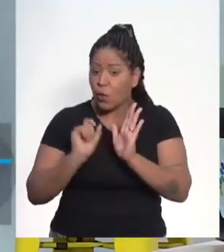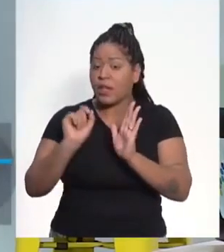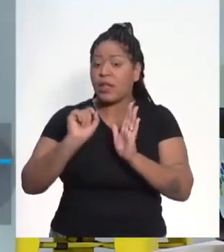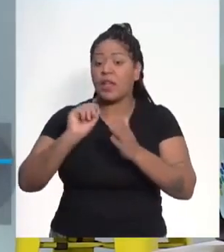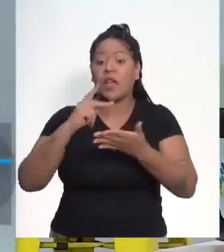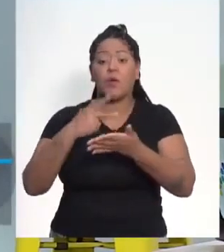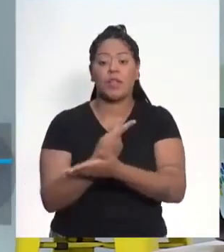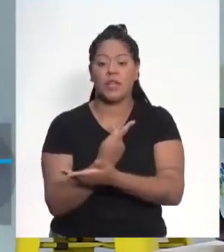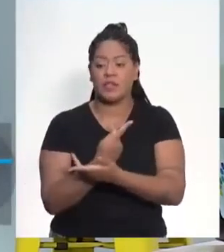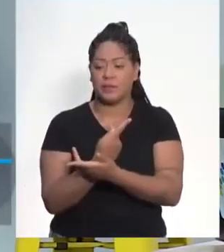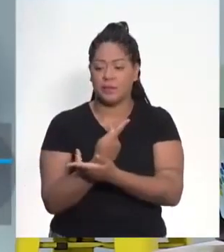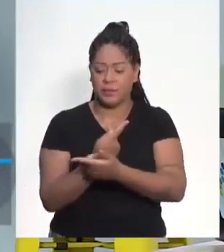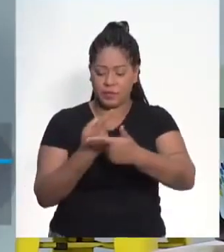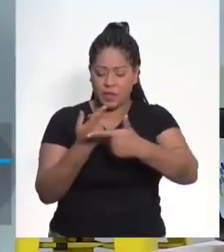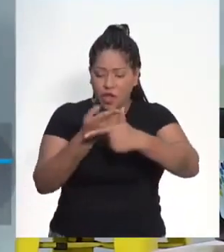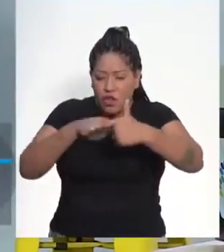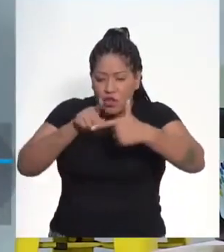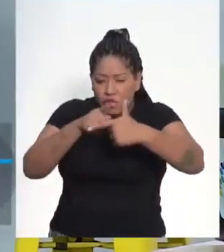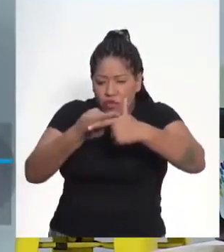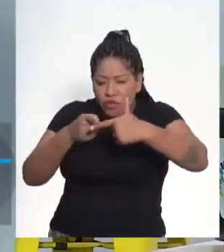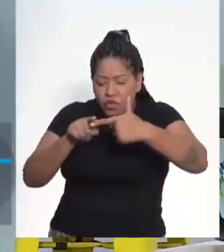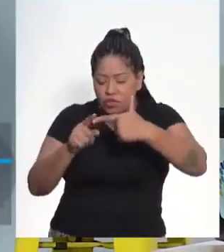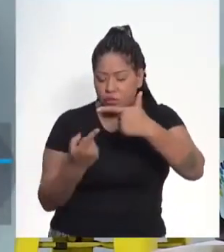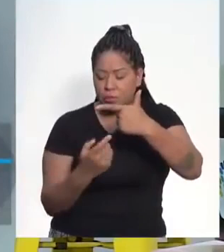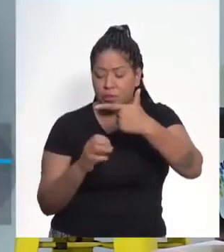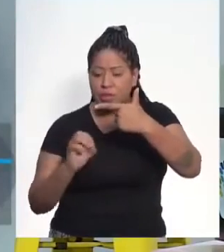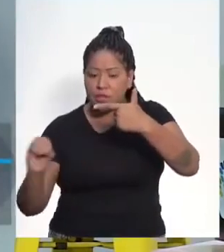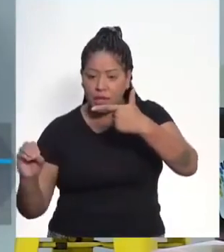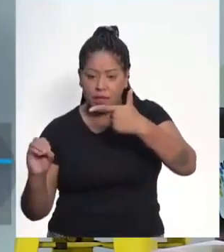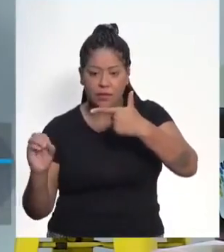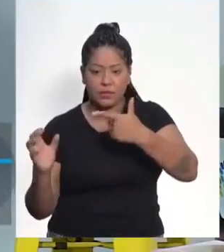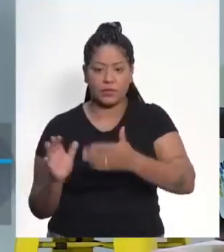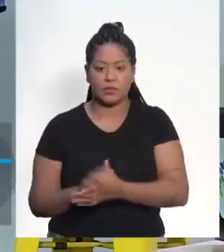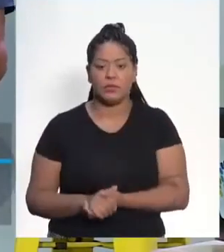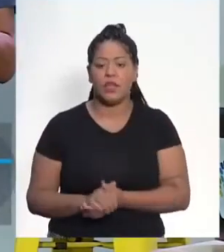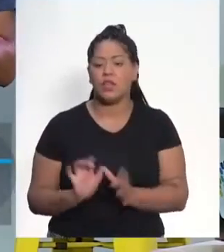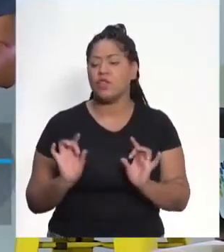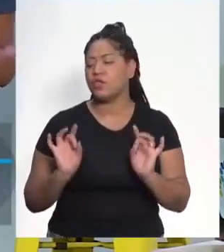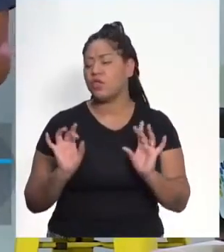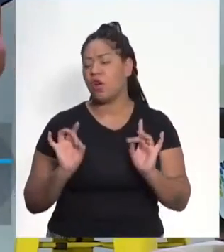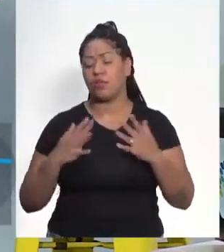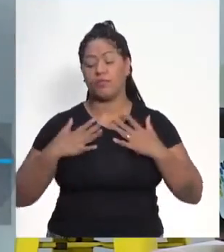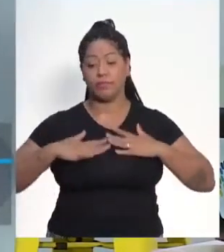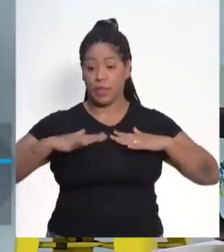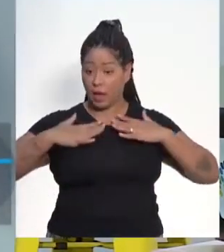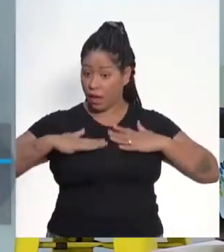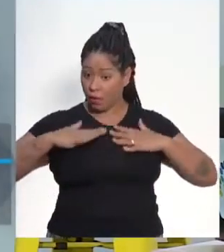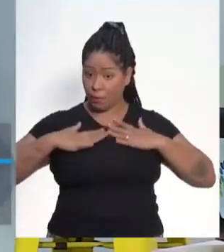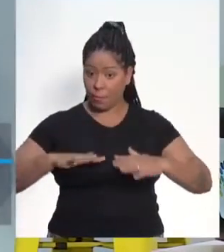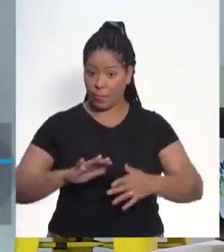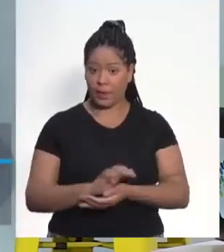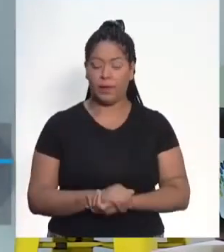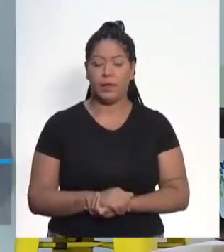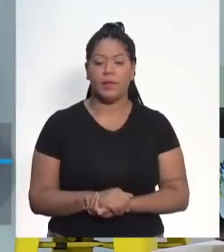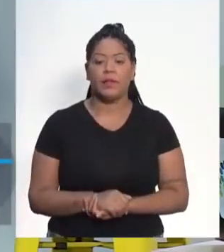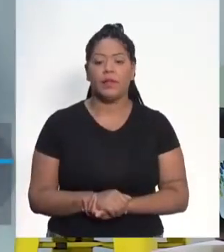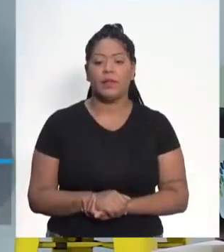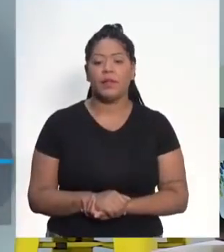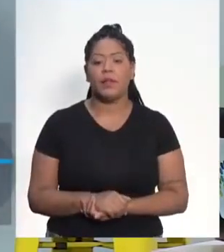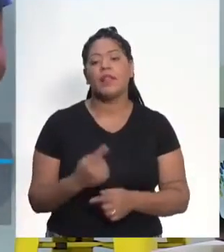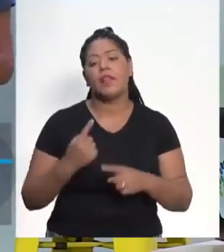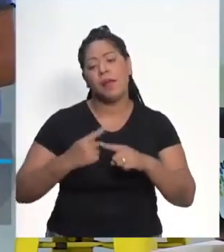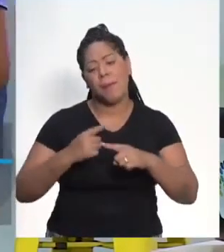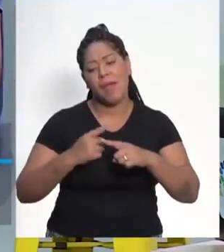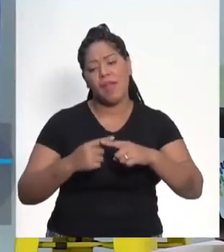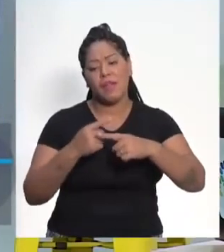100 automaticamente. É isso, tá? Então, se não tiver esse símbolo aí, tá? Não se desespere. E dividir por 100 é bastante tranquilo, como